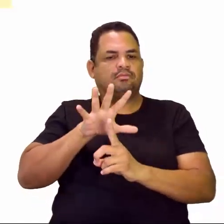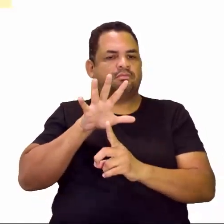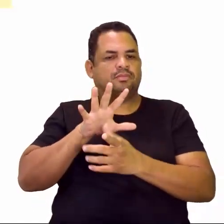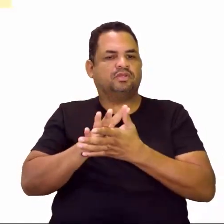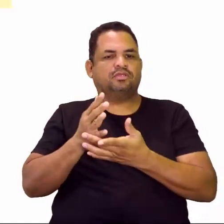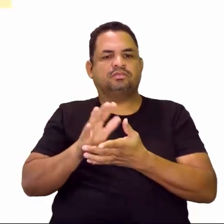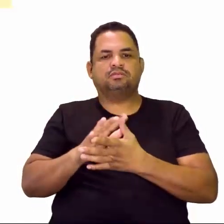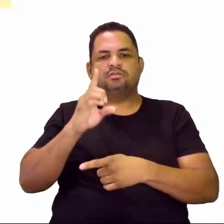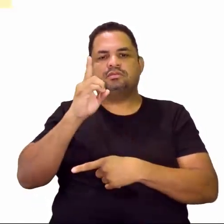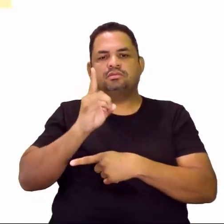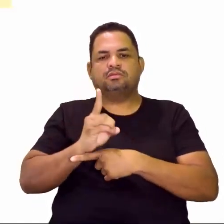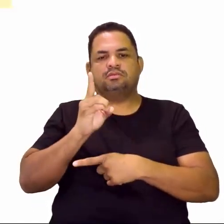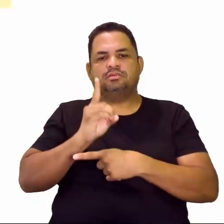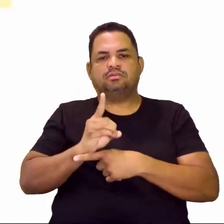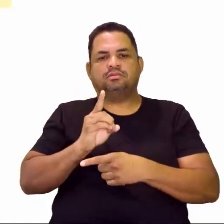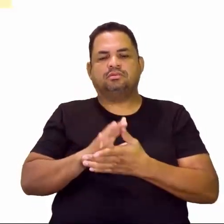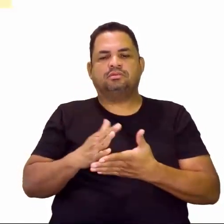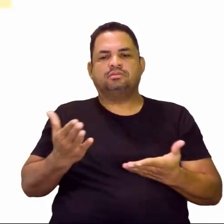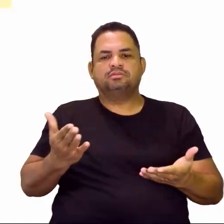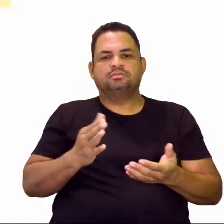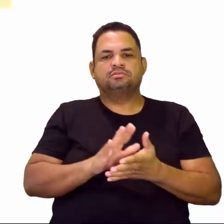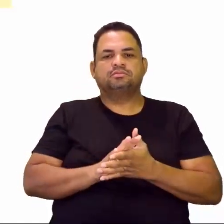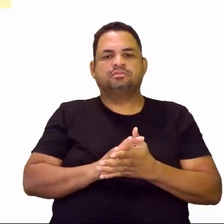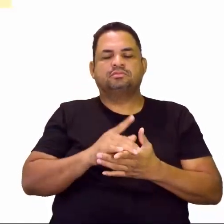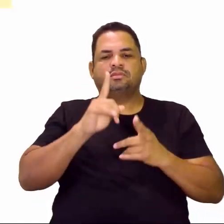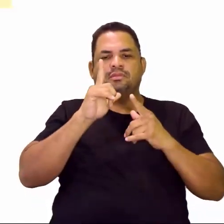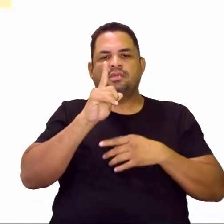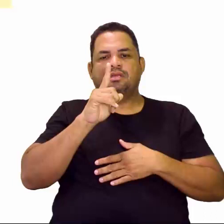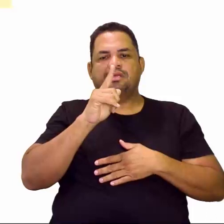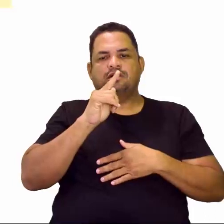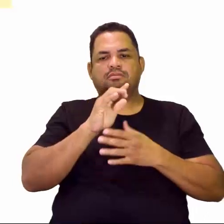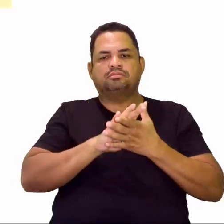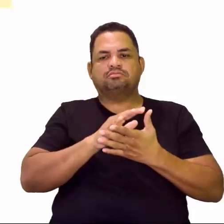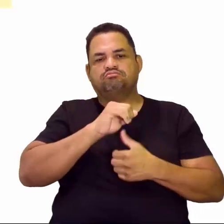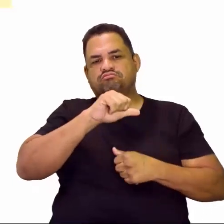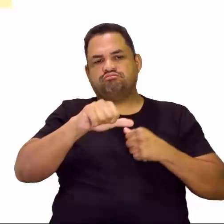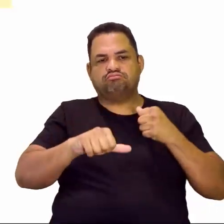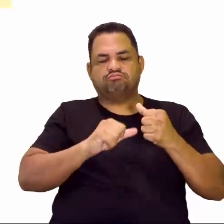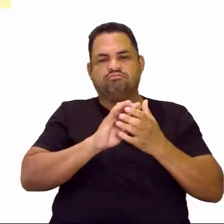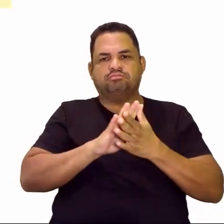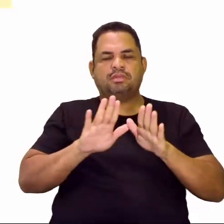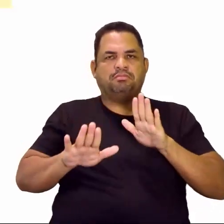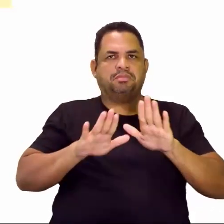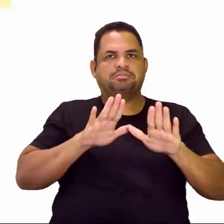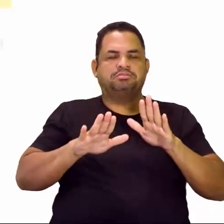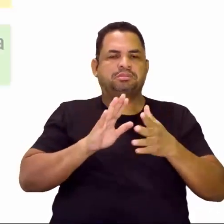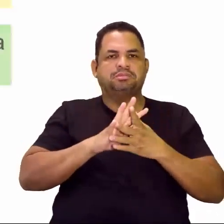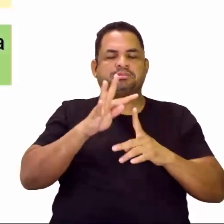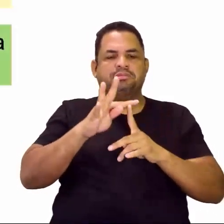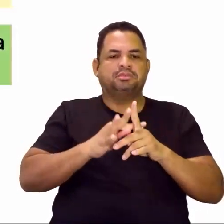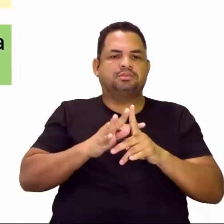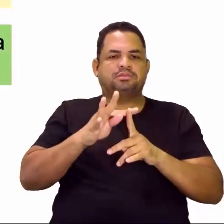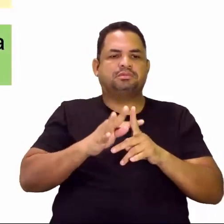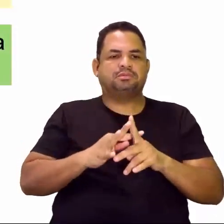afeta a densidade, ou seja, a densidade da água varia conforme a temperatura.